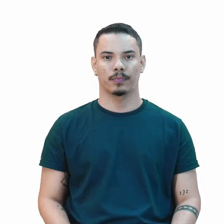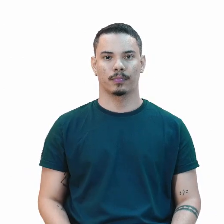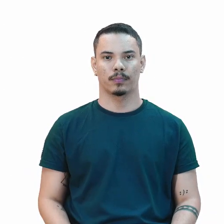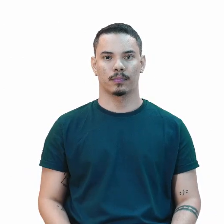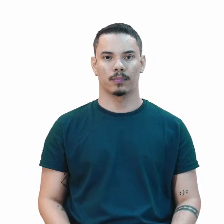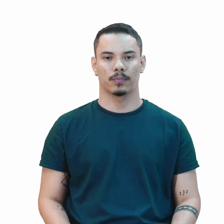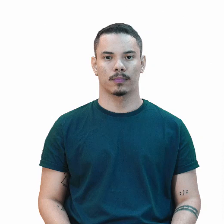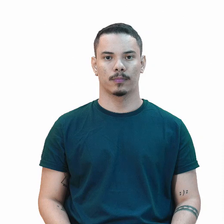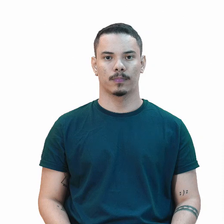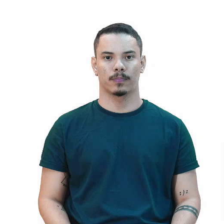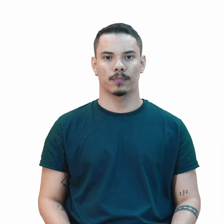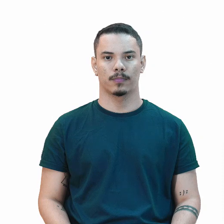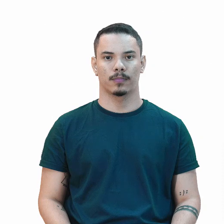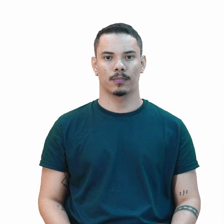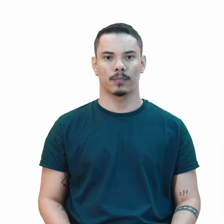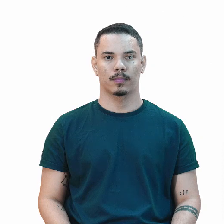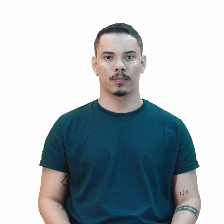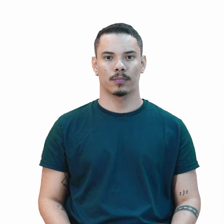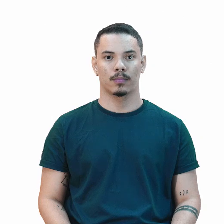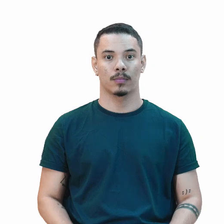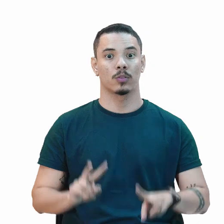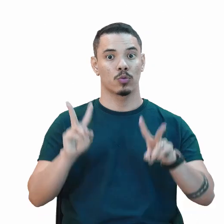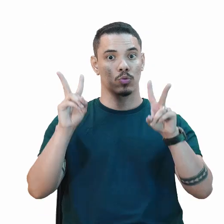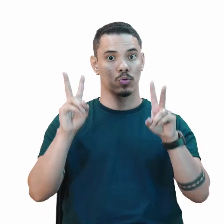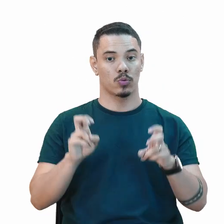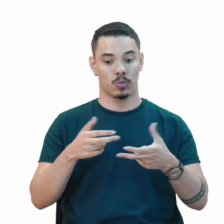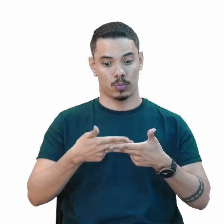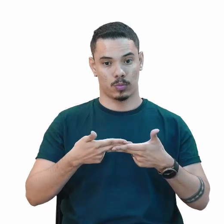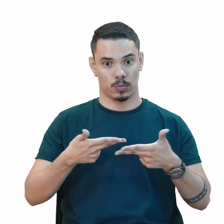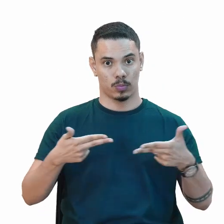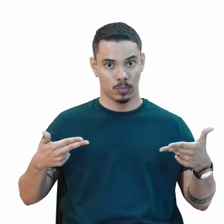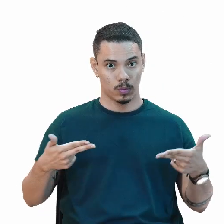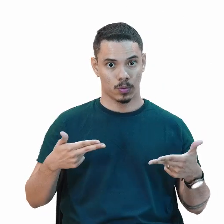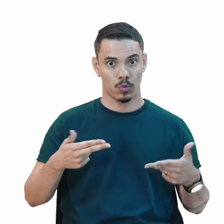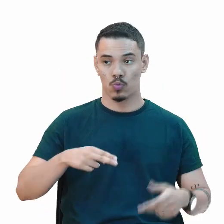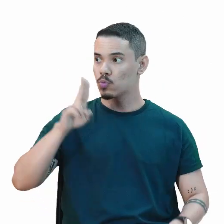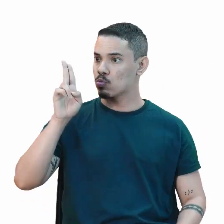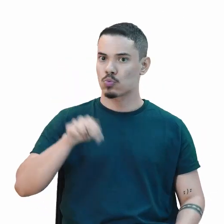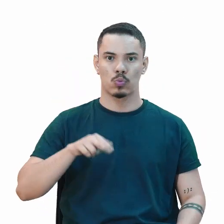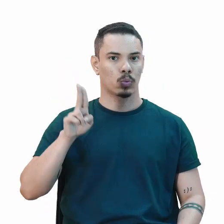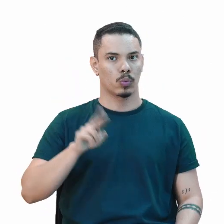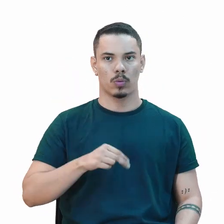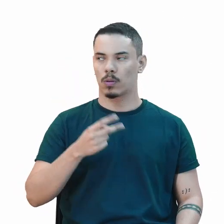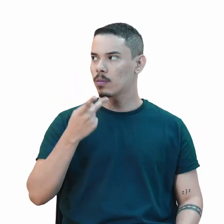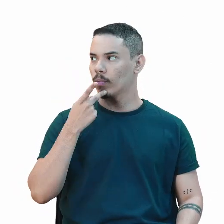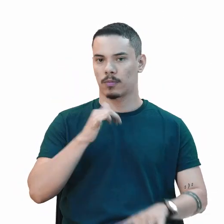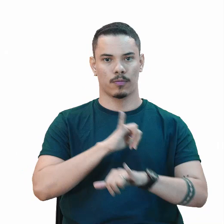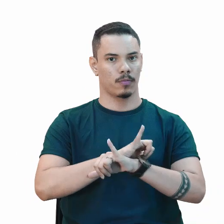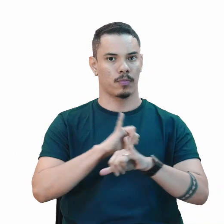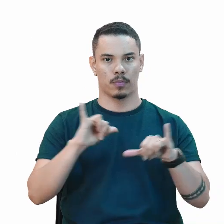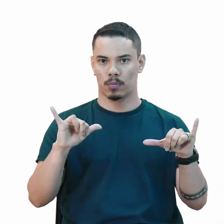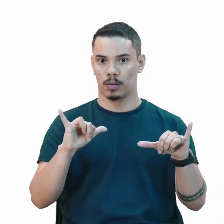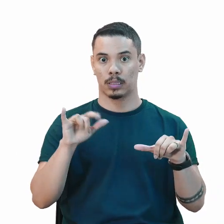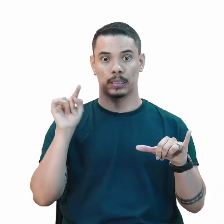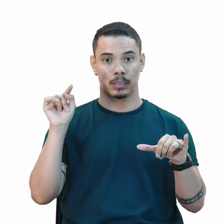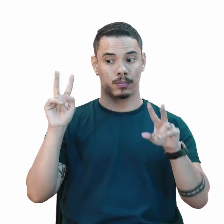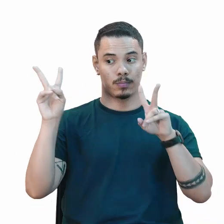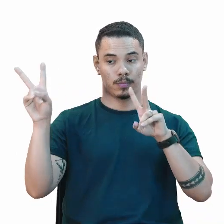Jamais, a respeito de alguma coisa, digas. Olha só. Isso é uma